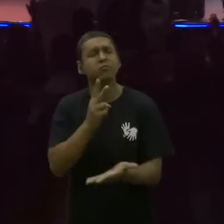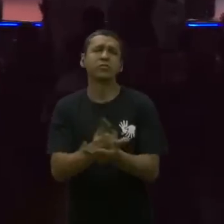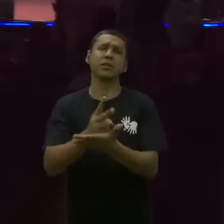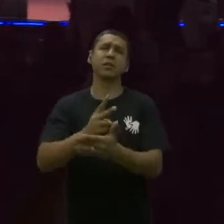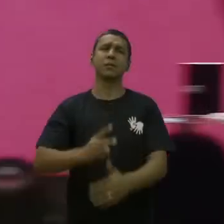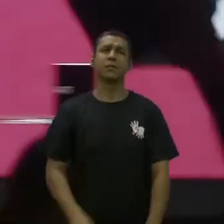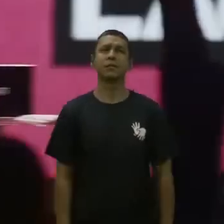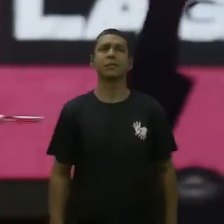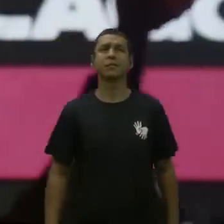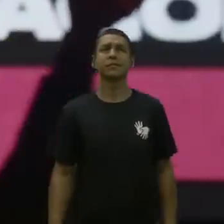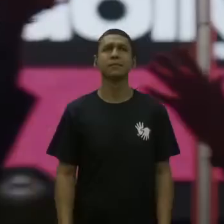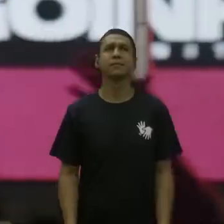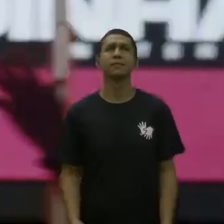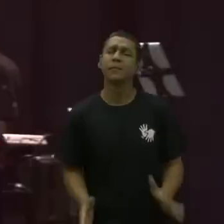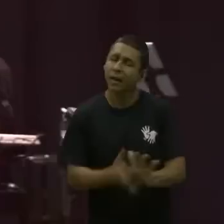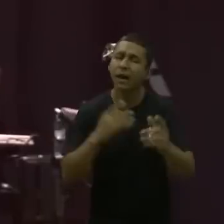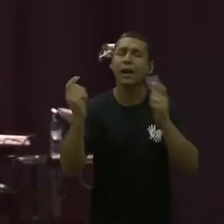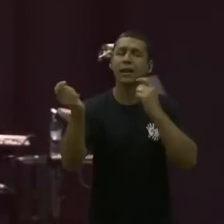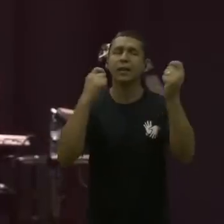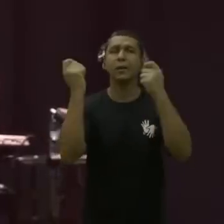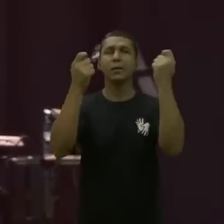fatigarão.